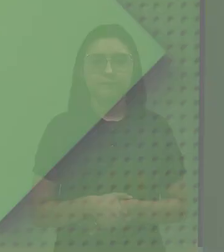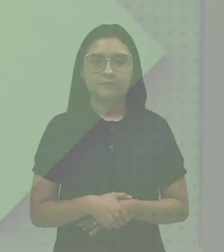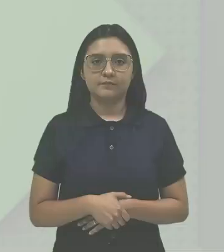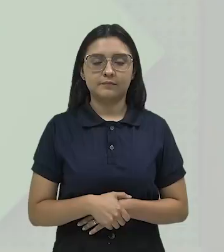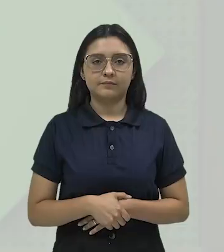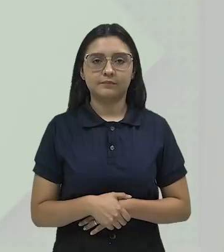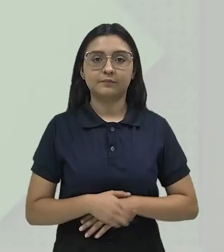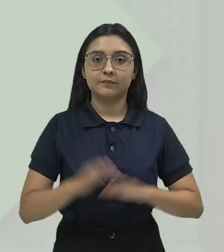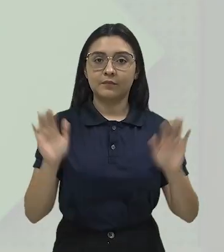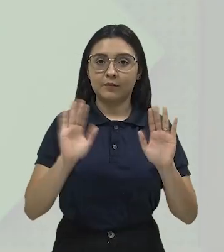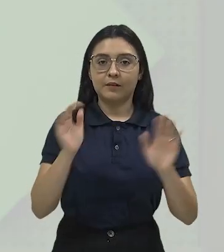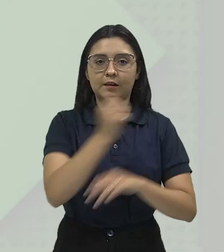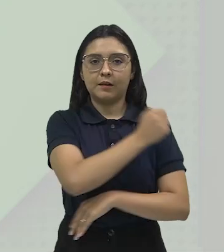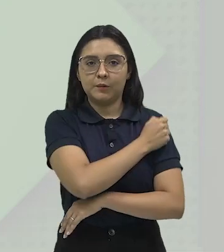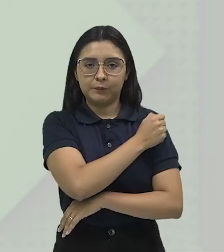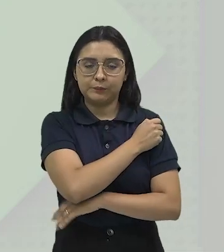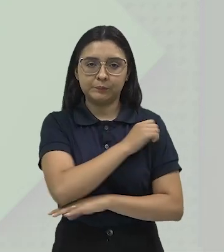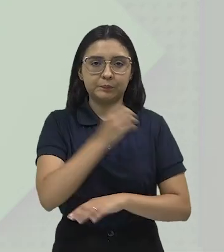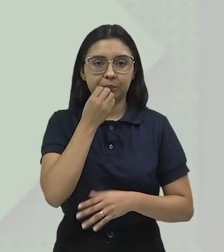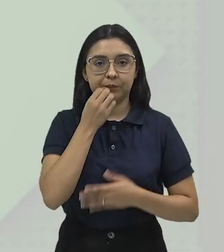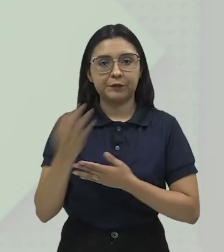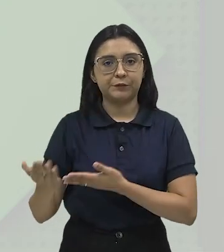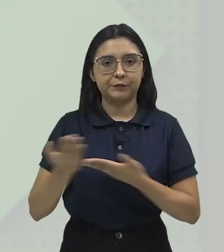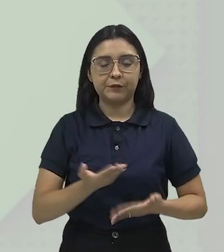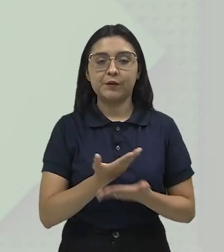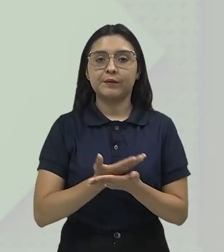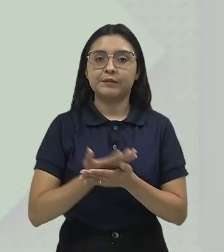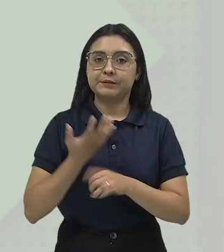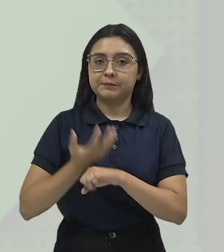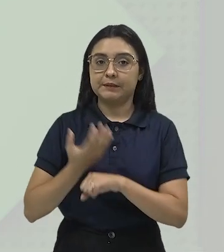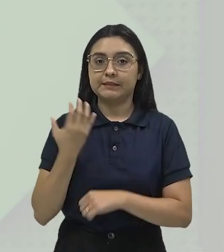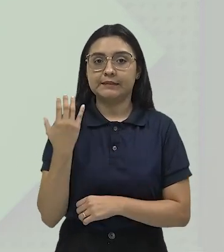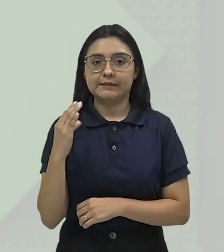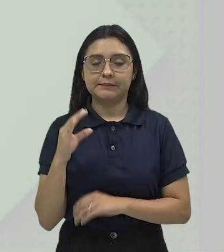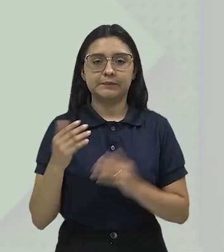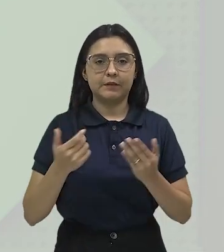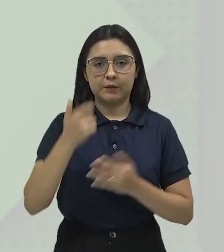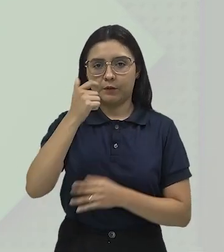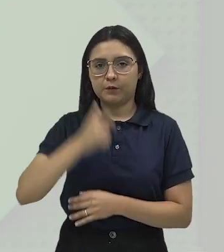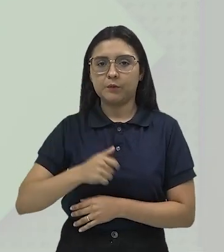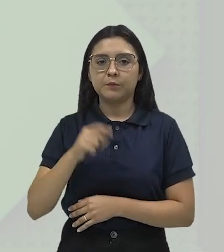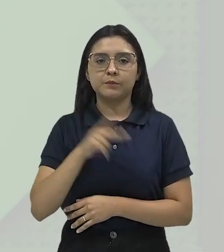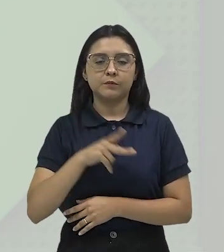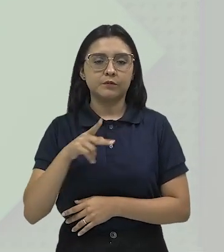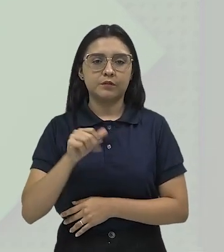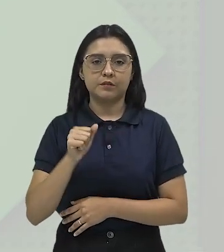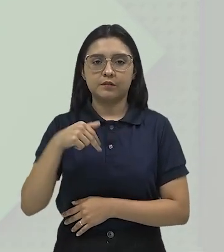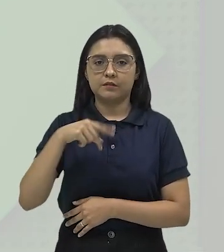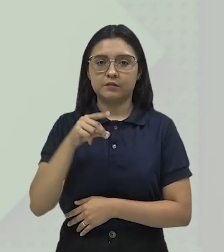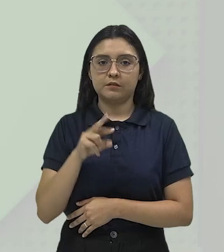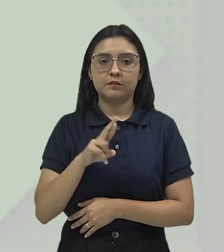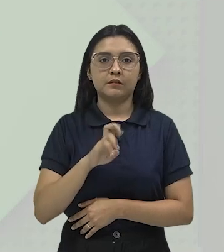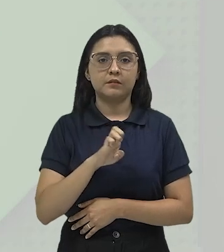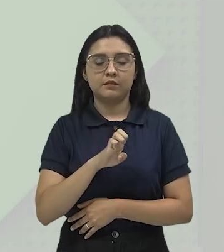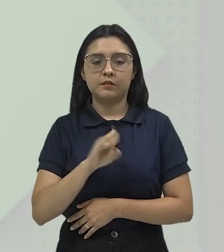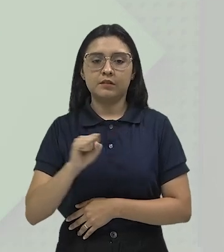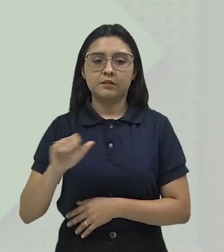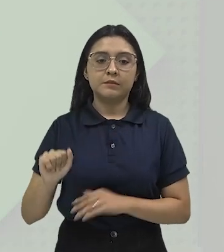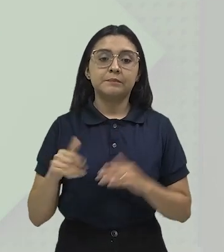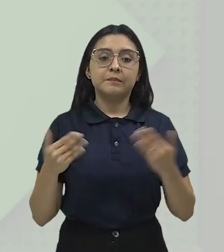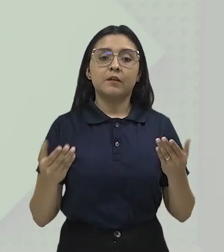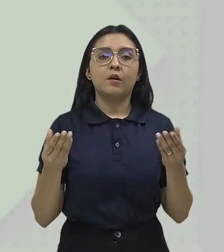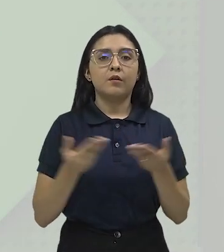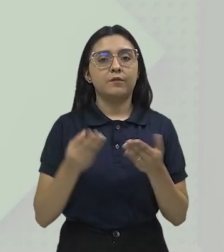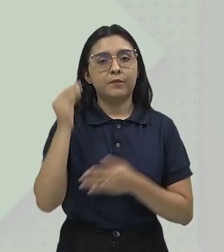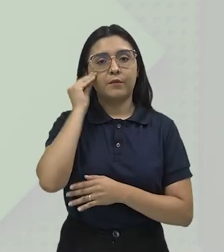Olá, alunos do 8º ano, sejam muito bem-vindos a mais uma aula de ciências. Eu sou a professora Andressa Primavera e nesse momento veremos o